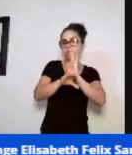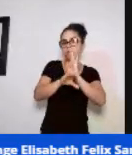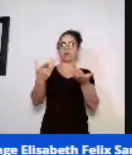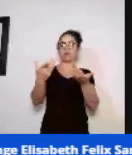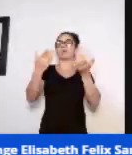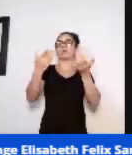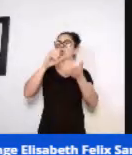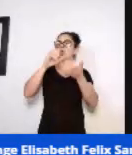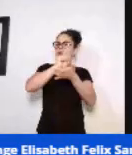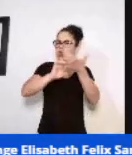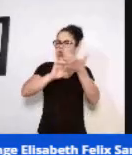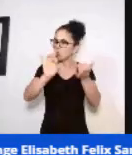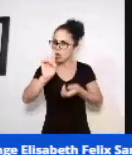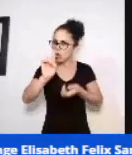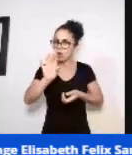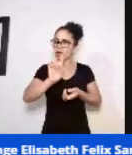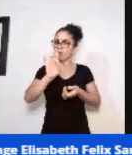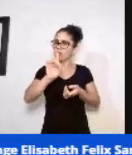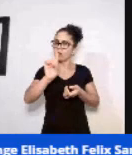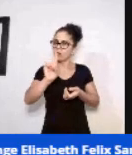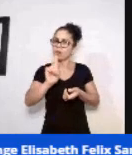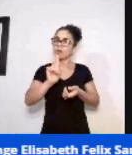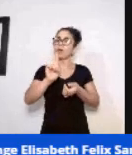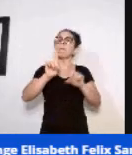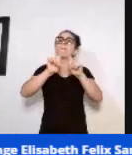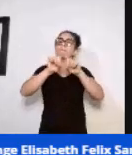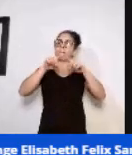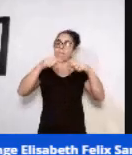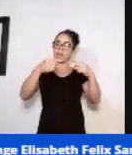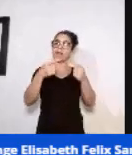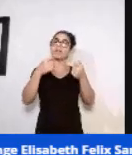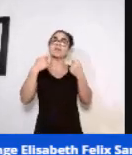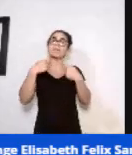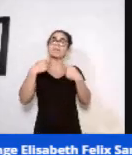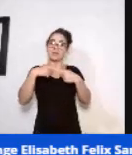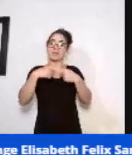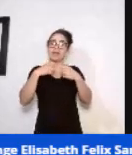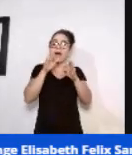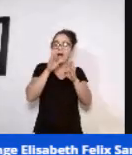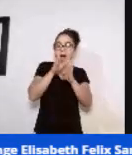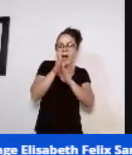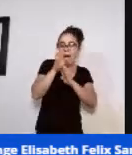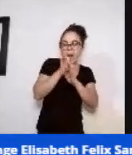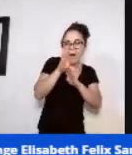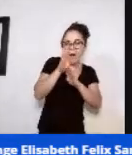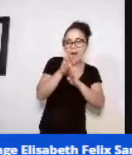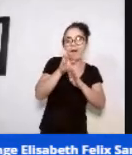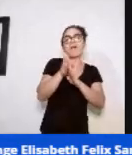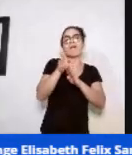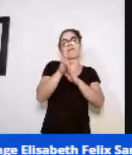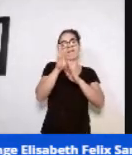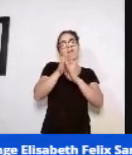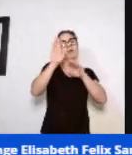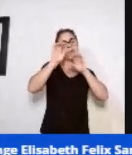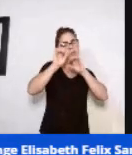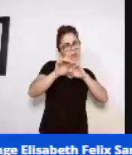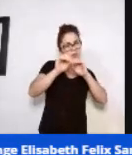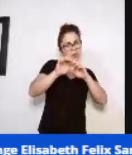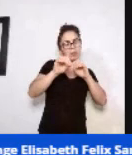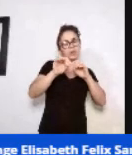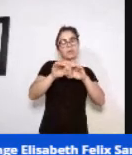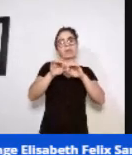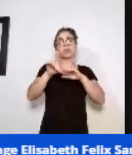criança tinha ali no momento como suporte o caderno, mas ele precisava receber orientações. Então, o professor verbaliza